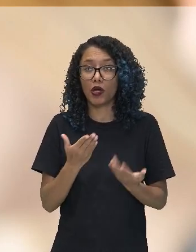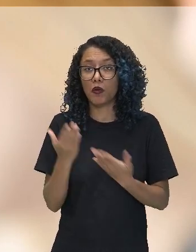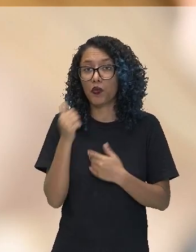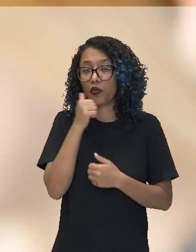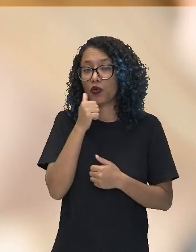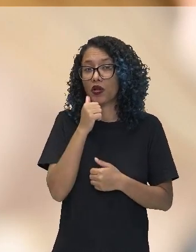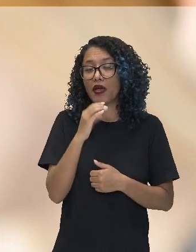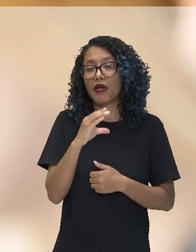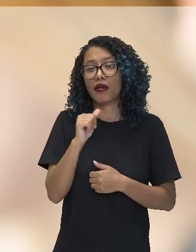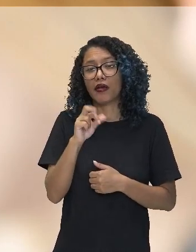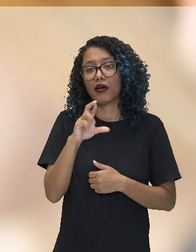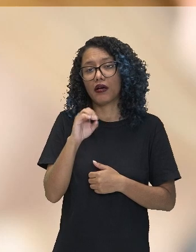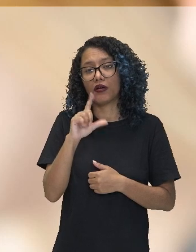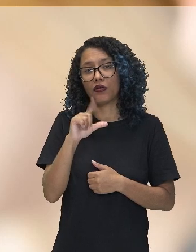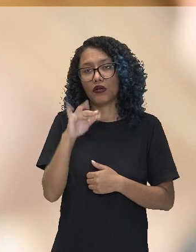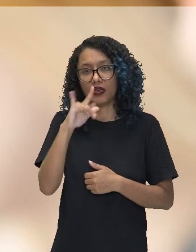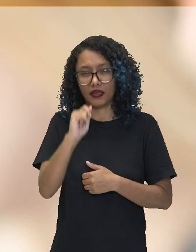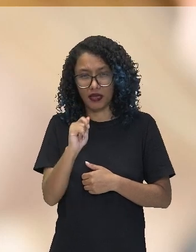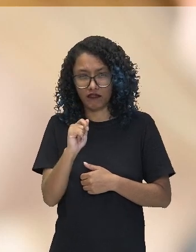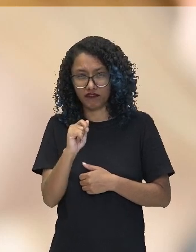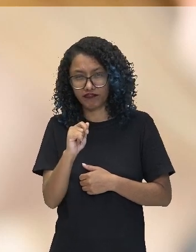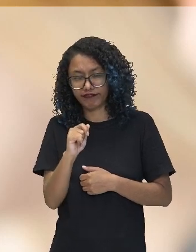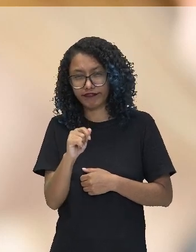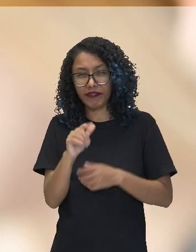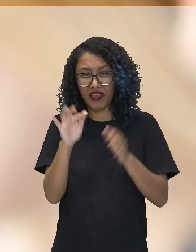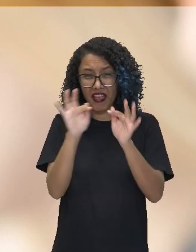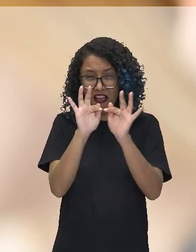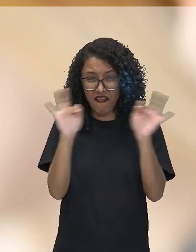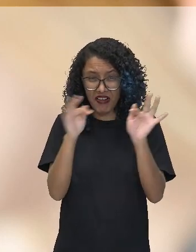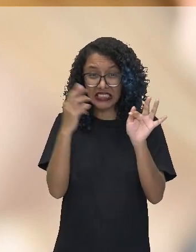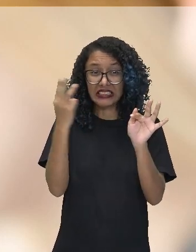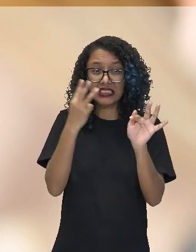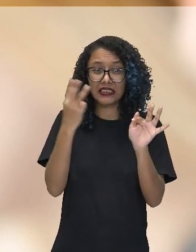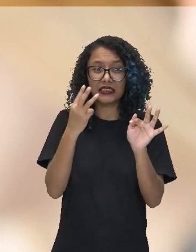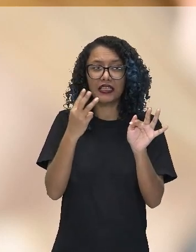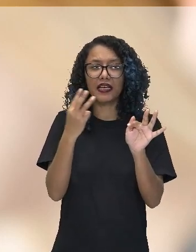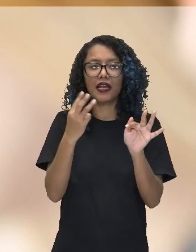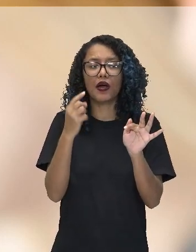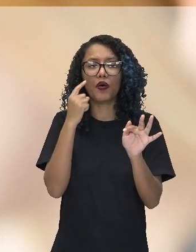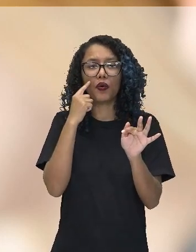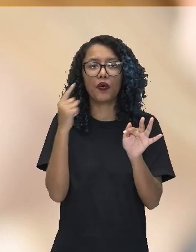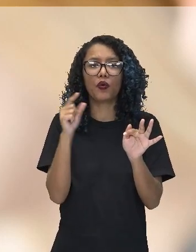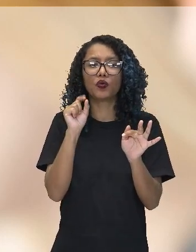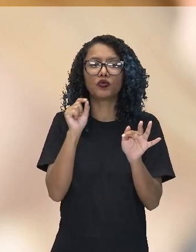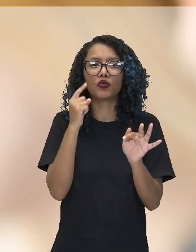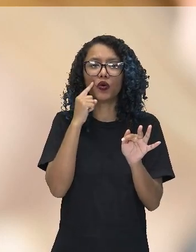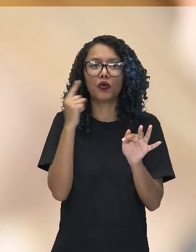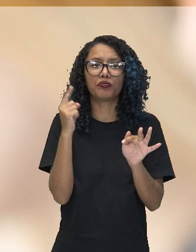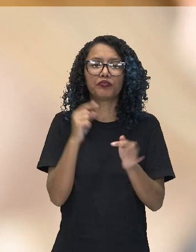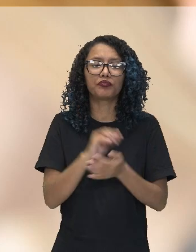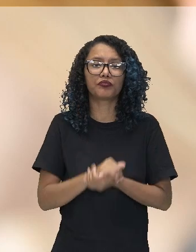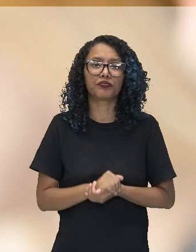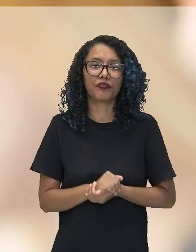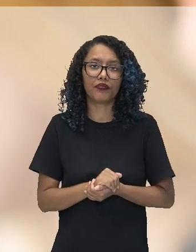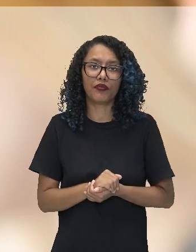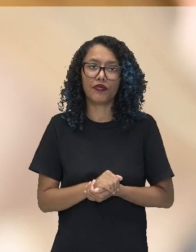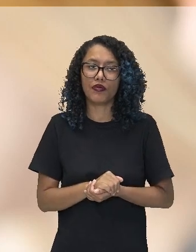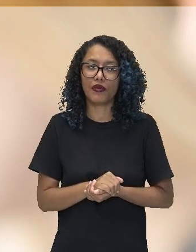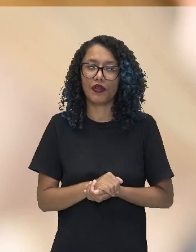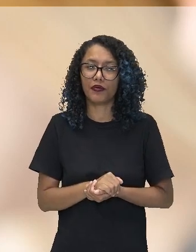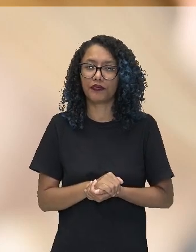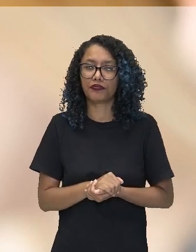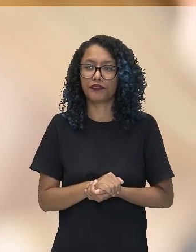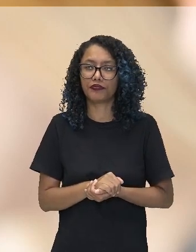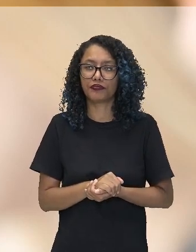ela colocou aí no terceiro verso, Deus se lo pague. Deus pague determinada coisa, isso, né,